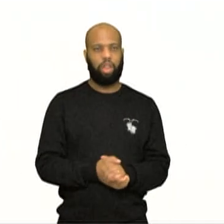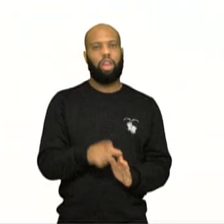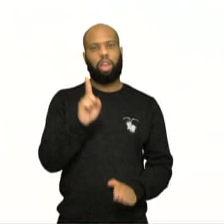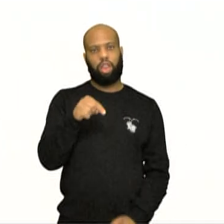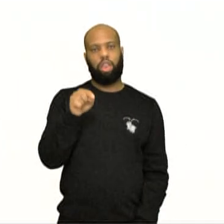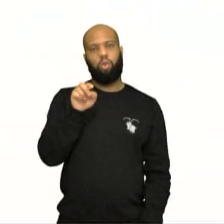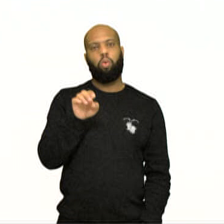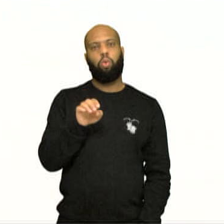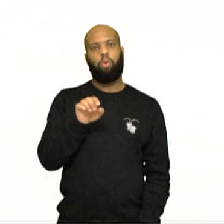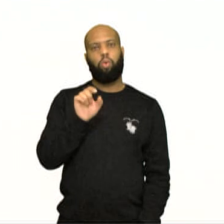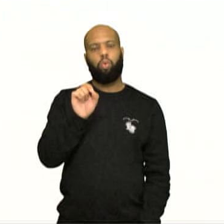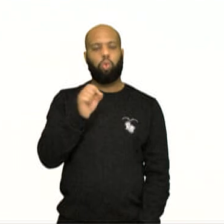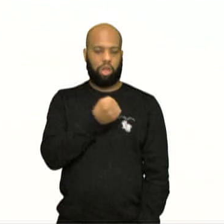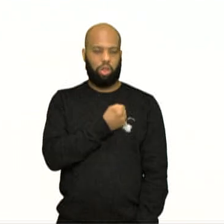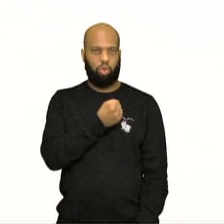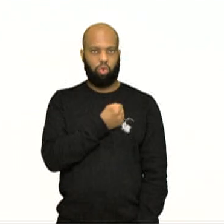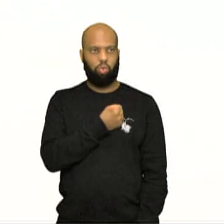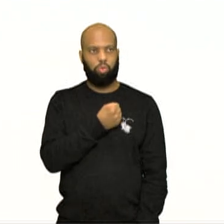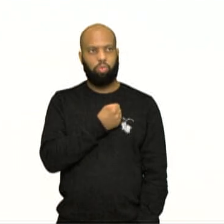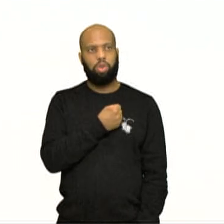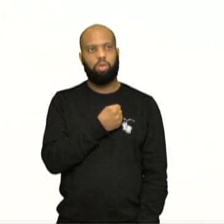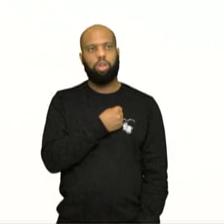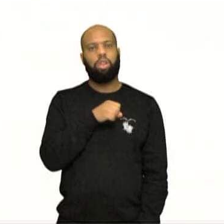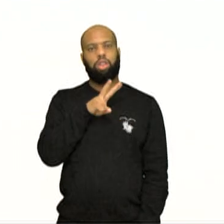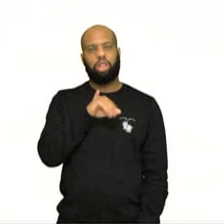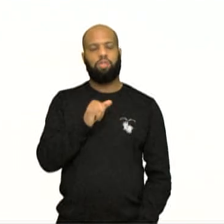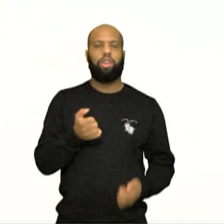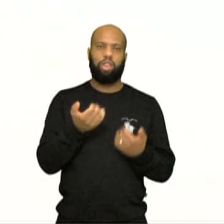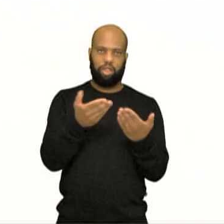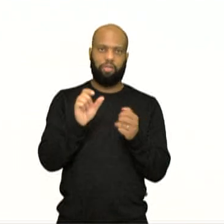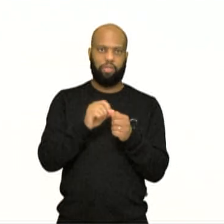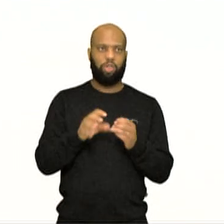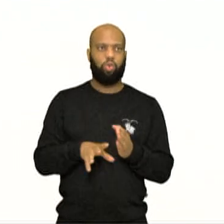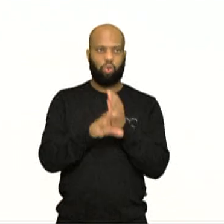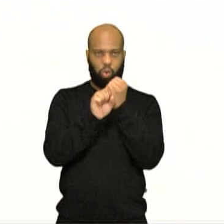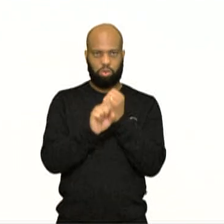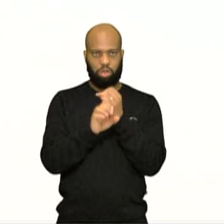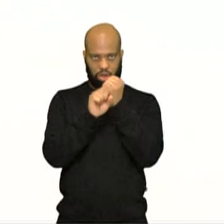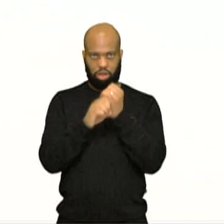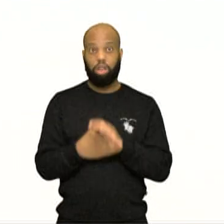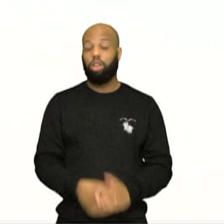é a permissividade dielétrica do meio. Quanto mais